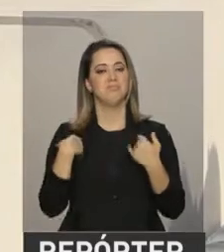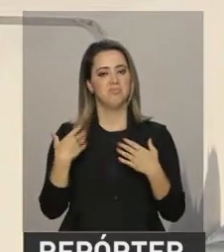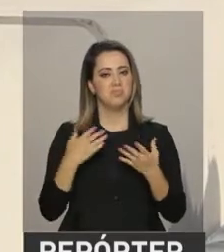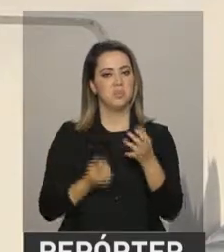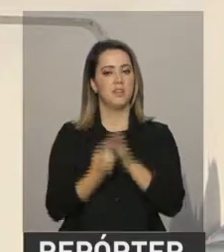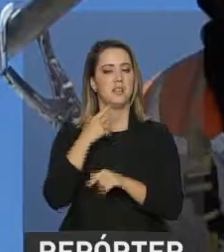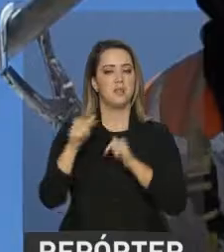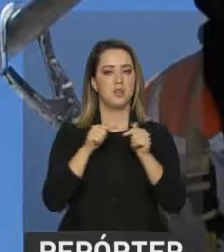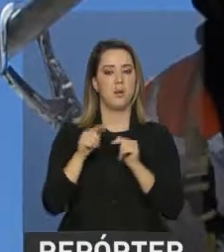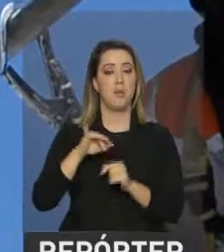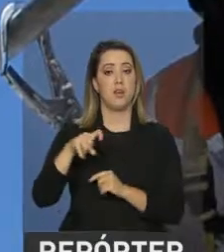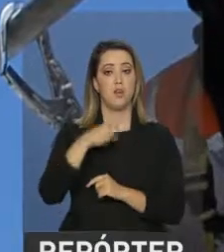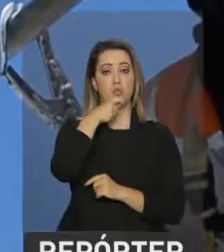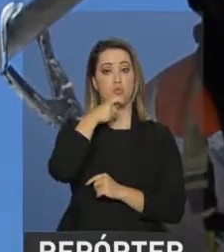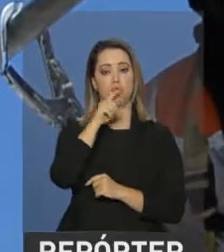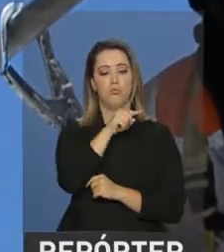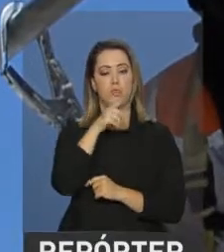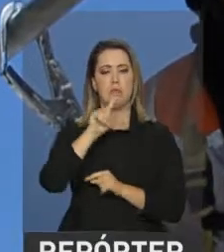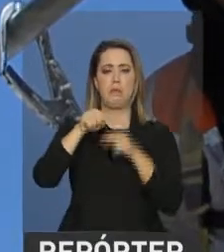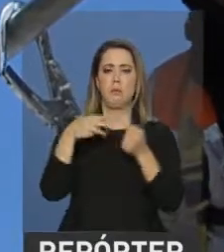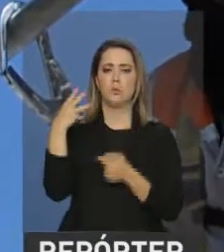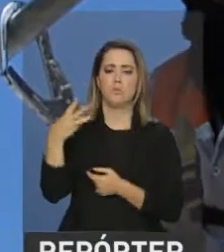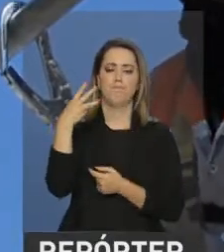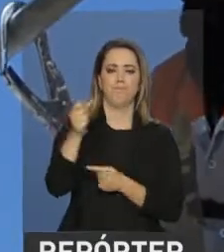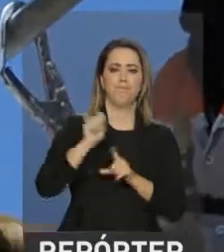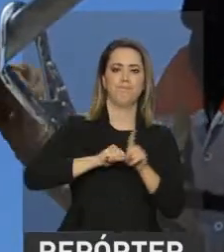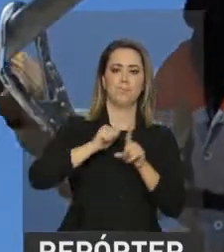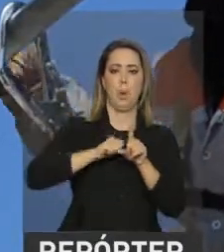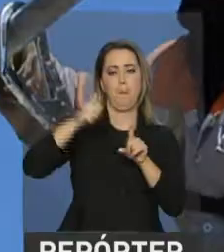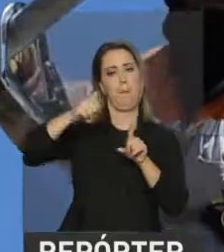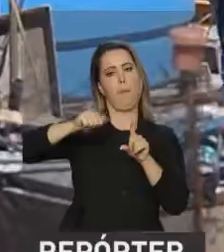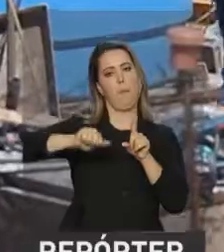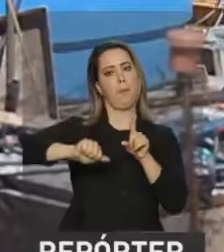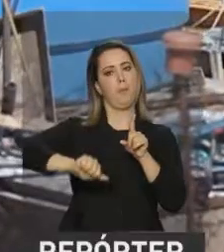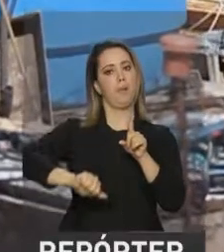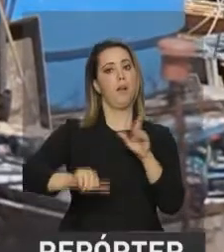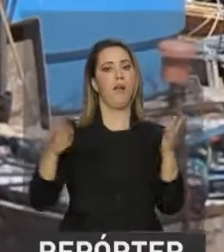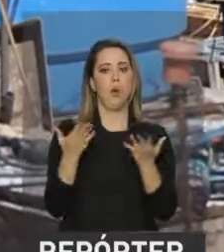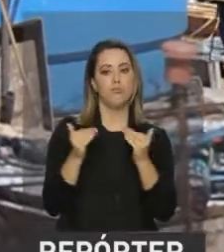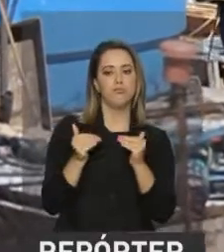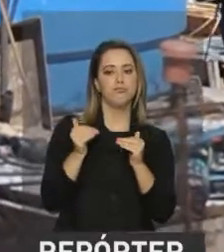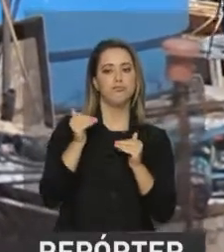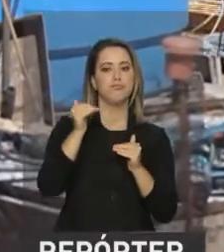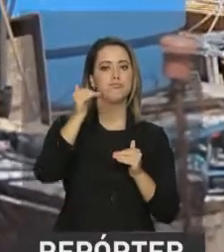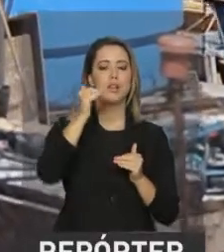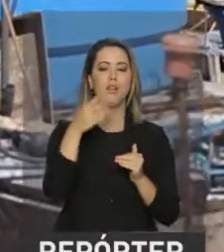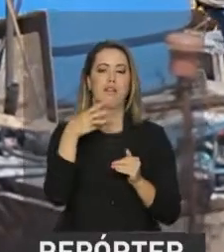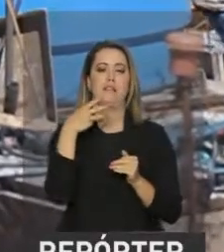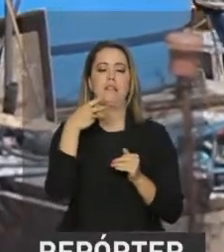empregos em julho depois de 33 meses consecutivos com resultados negativos o setor criou